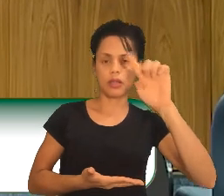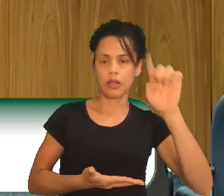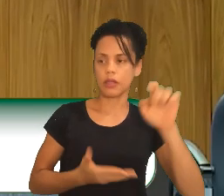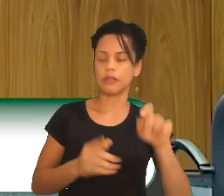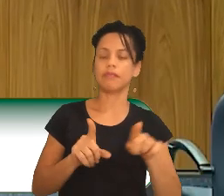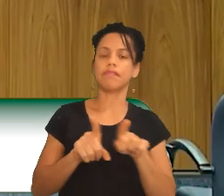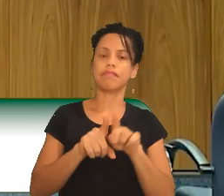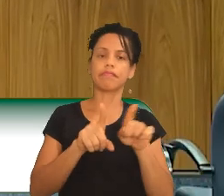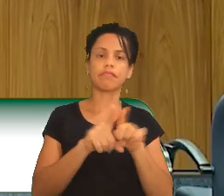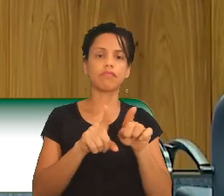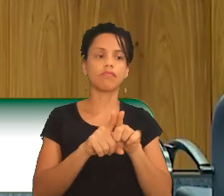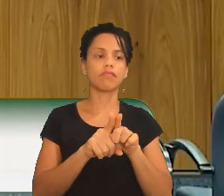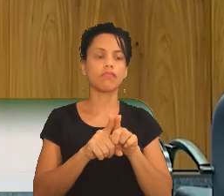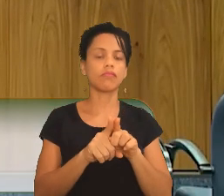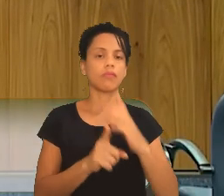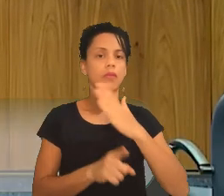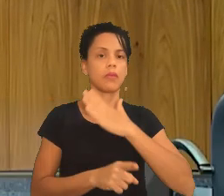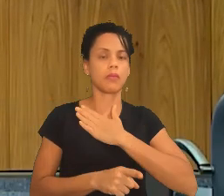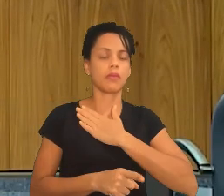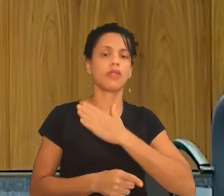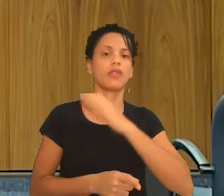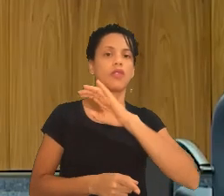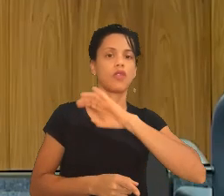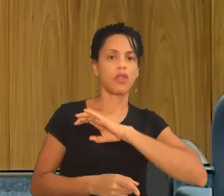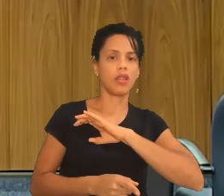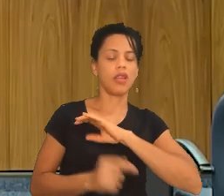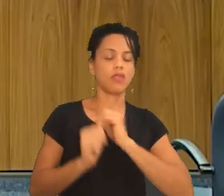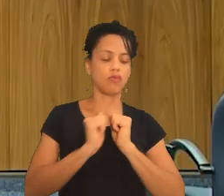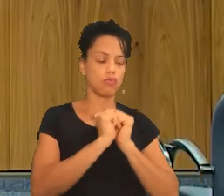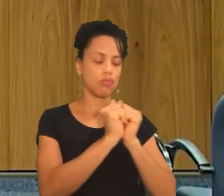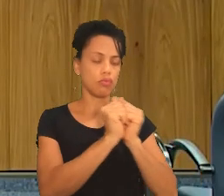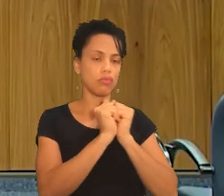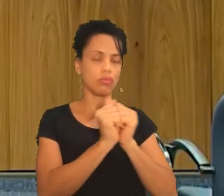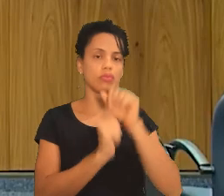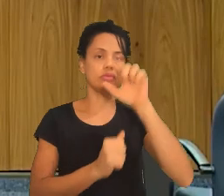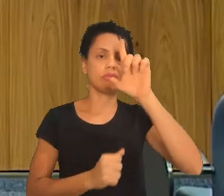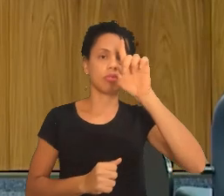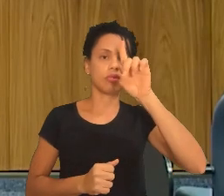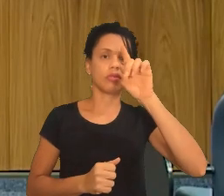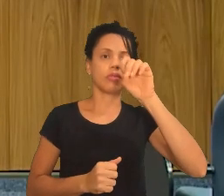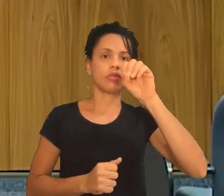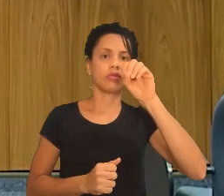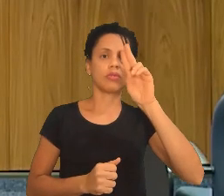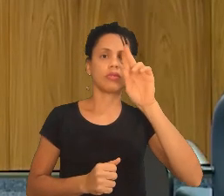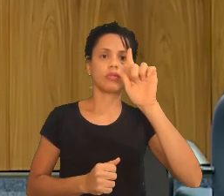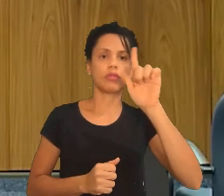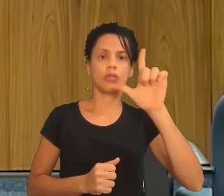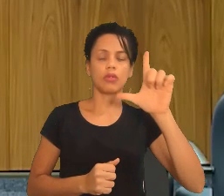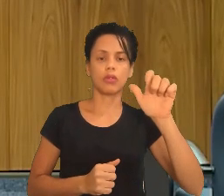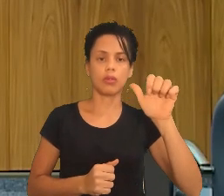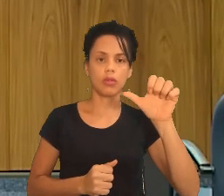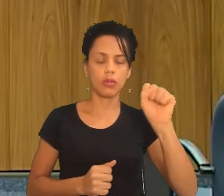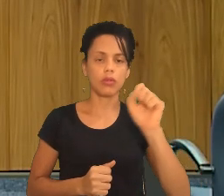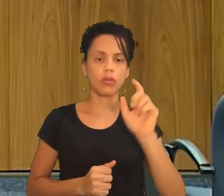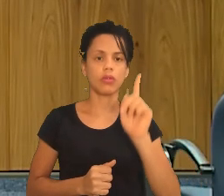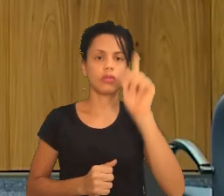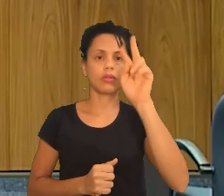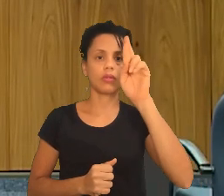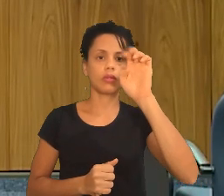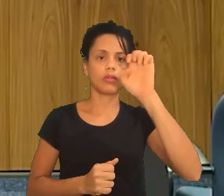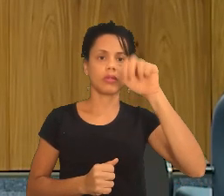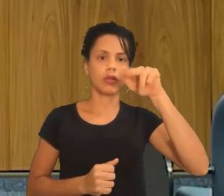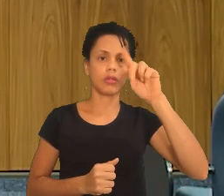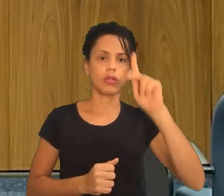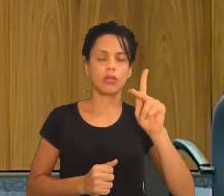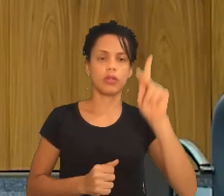do meu colega, meu parceiro, Douglas Krenak, pedir autorização para falar algumas coisas